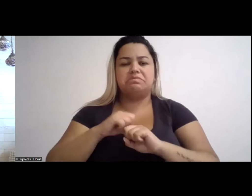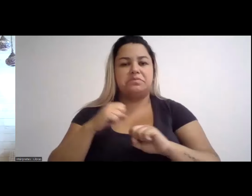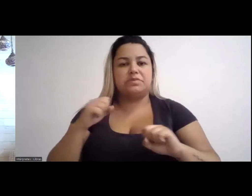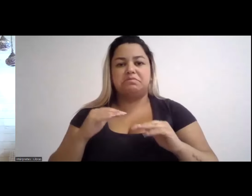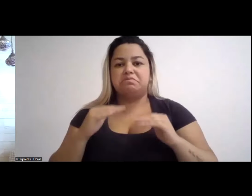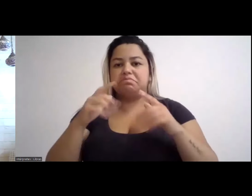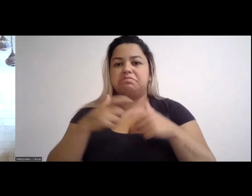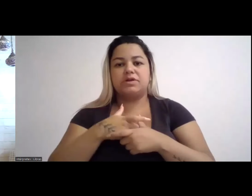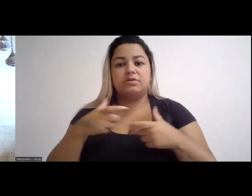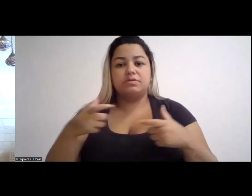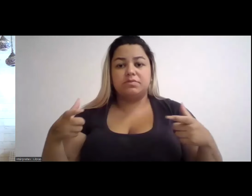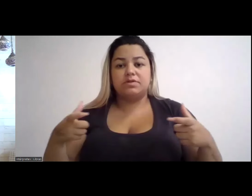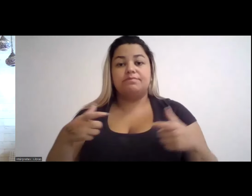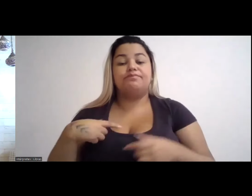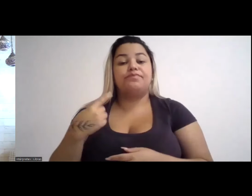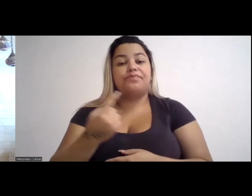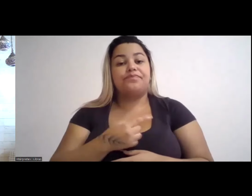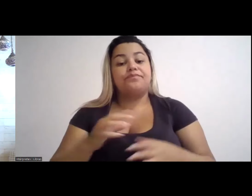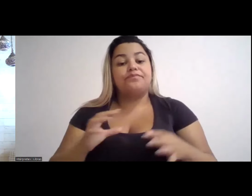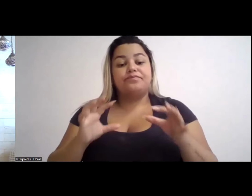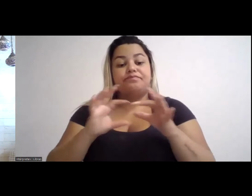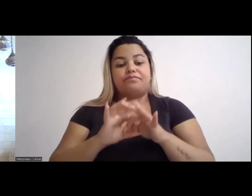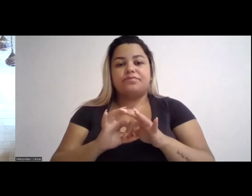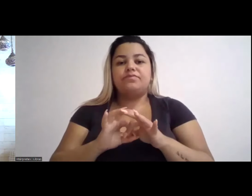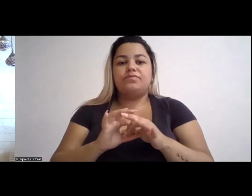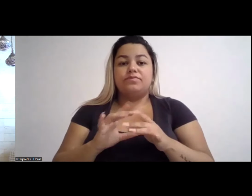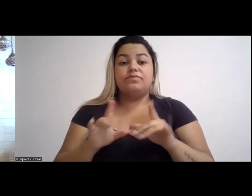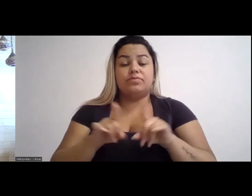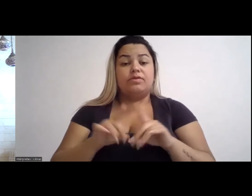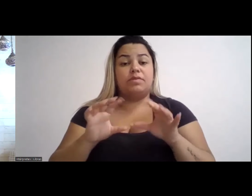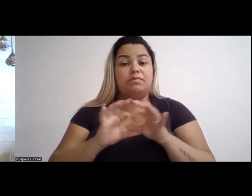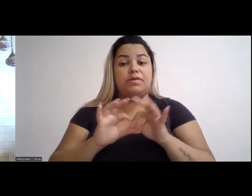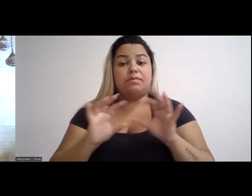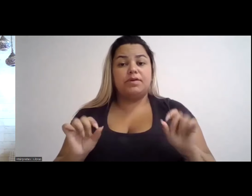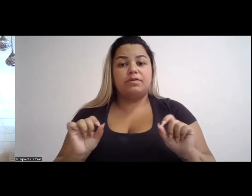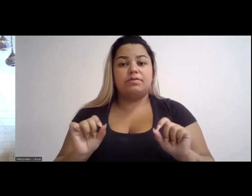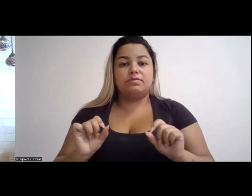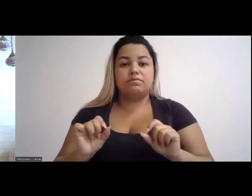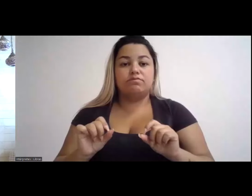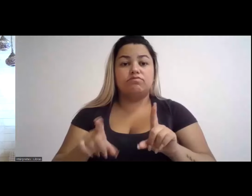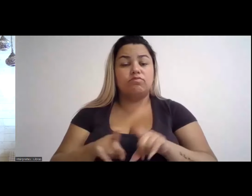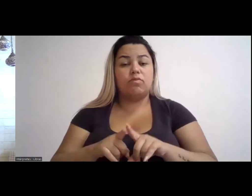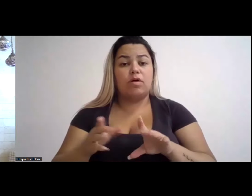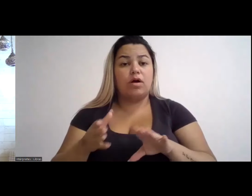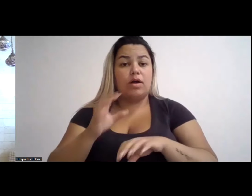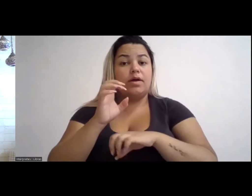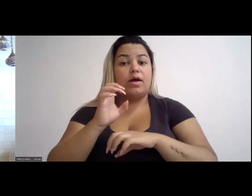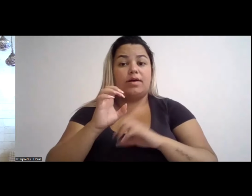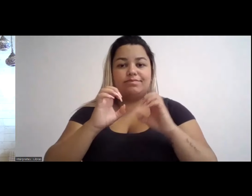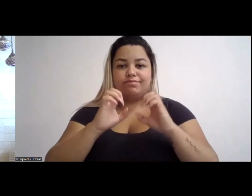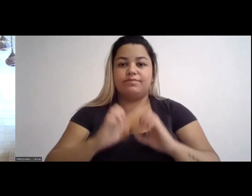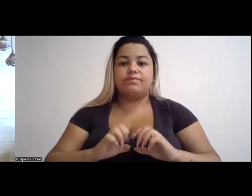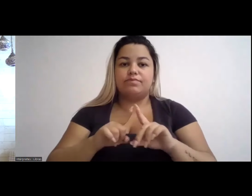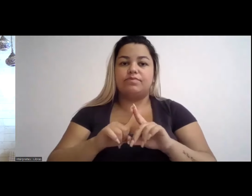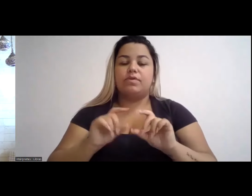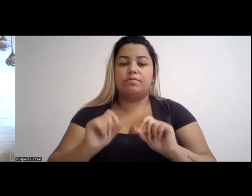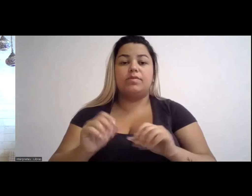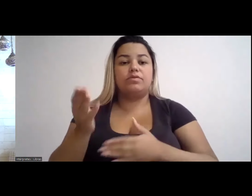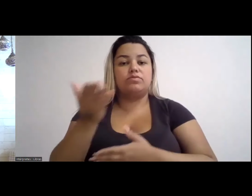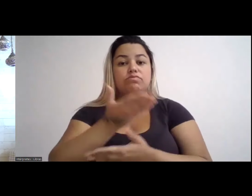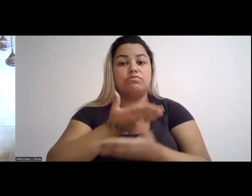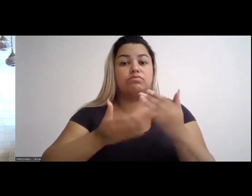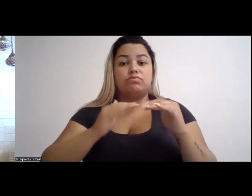amplo, que nos reumanize, que permita o estímulo às éticas solidárias em torno daquele